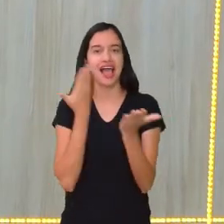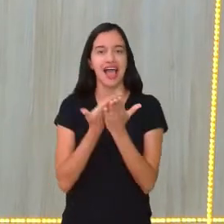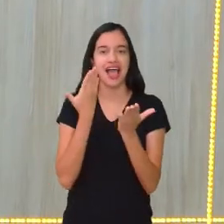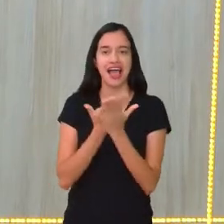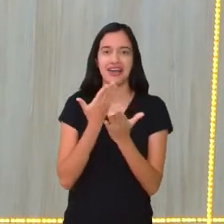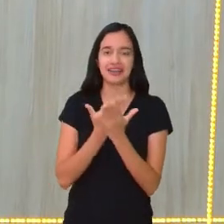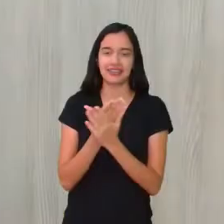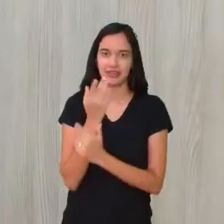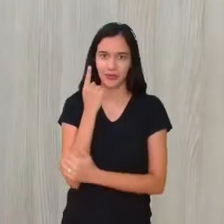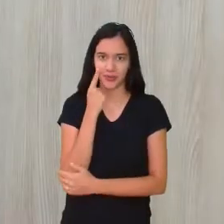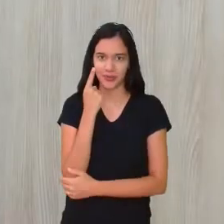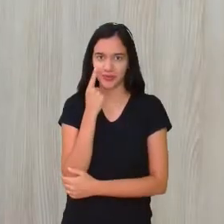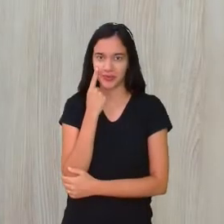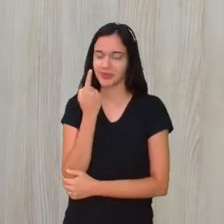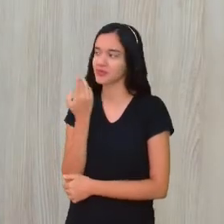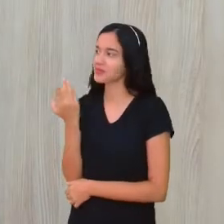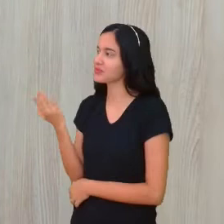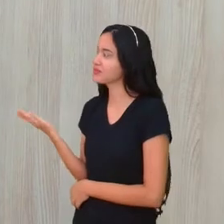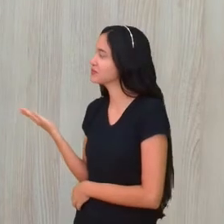alto nível.